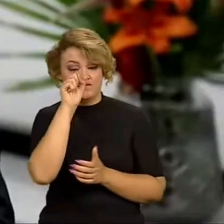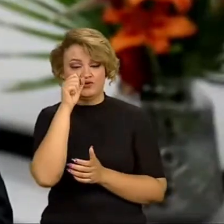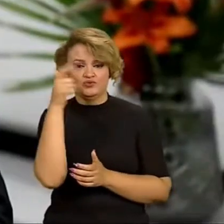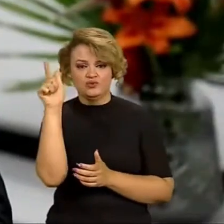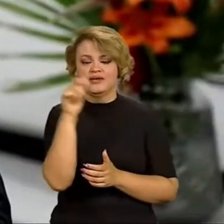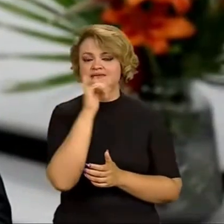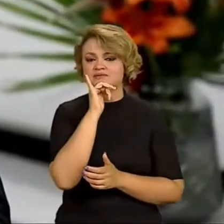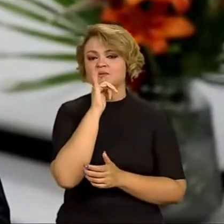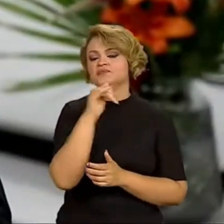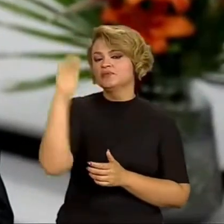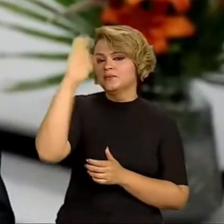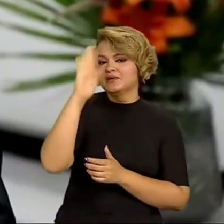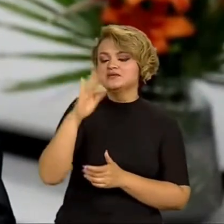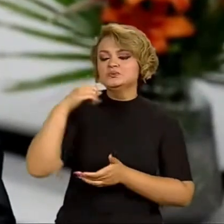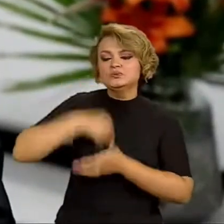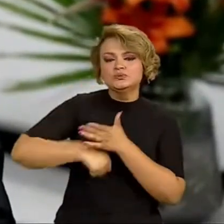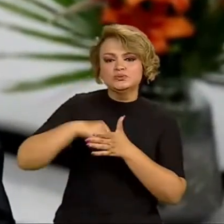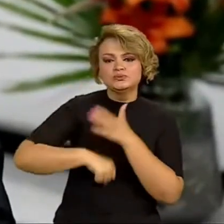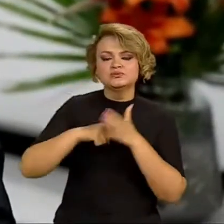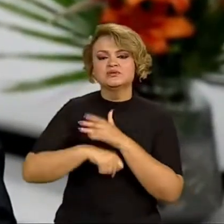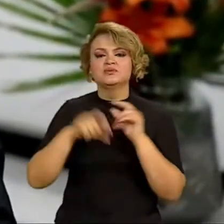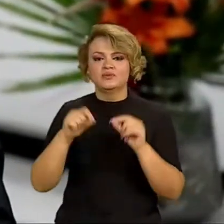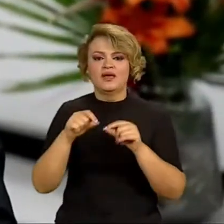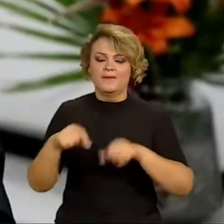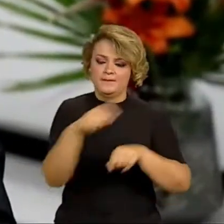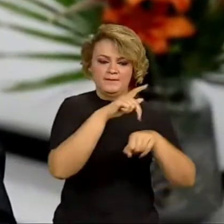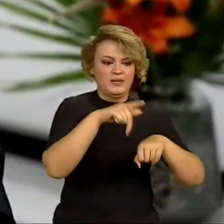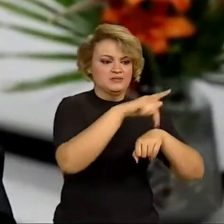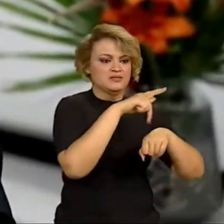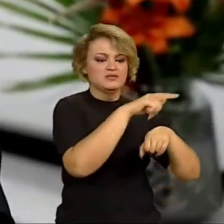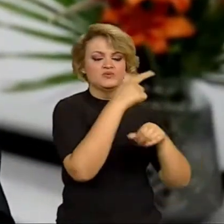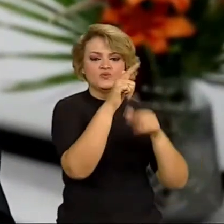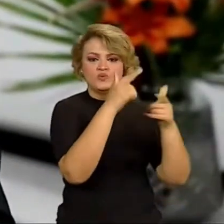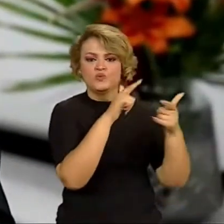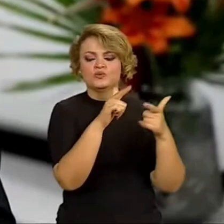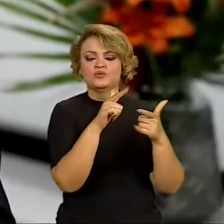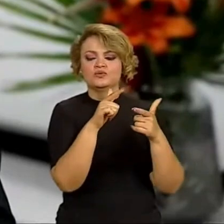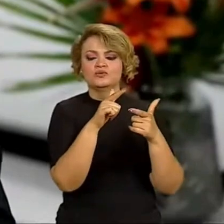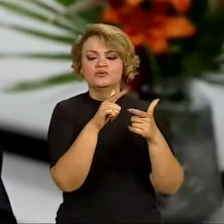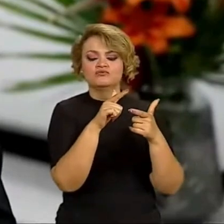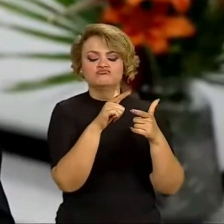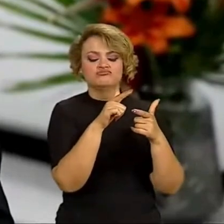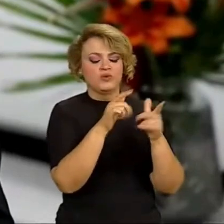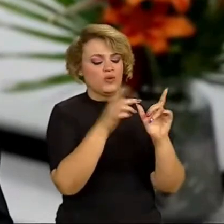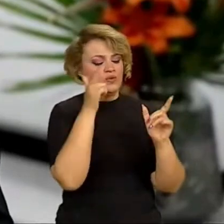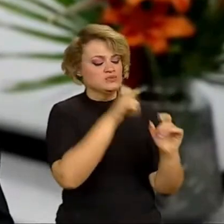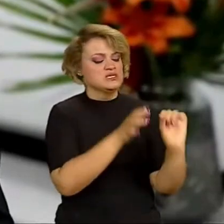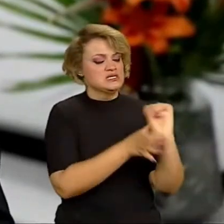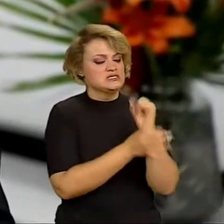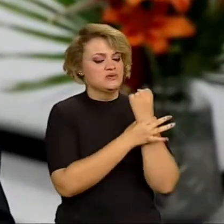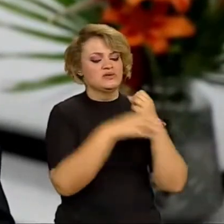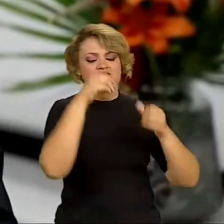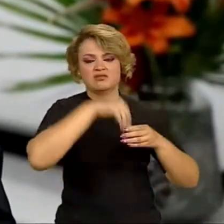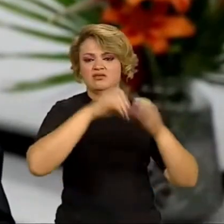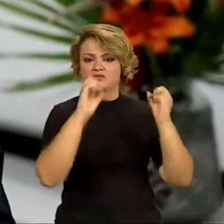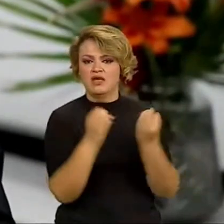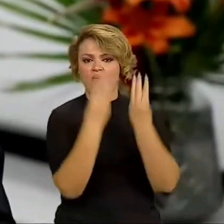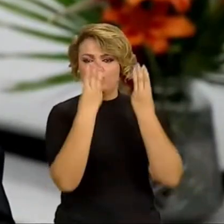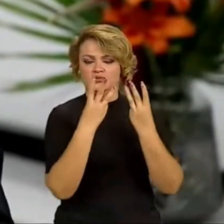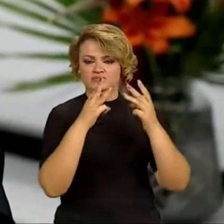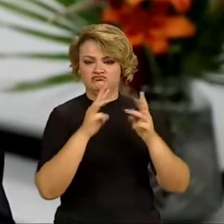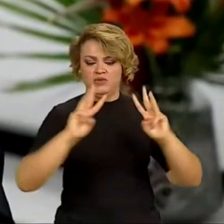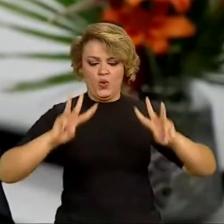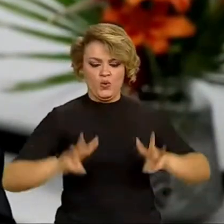Brasil reivindica que vários países possam entrar no Conselho de Segurança da ONU como membros permanentes. Daí